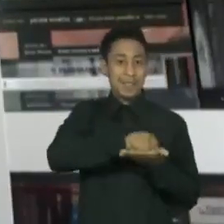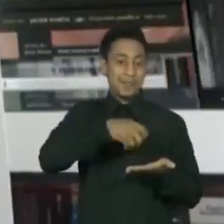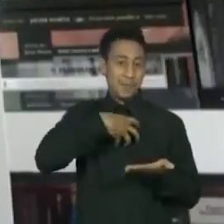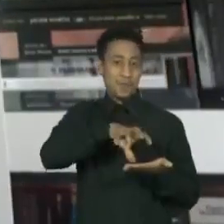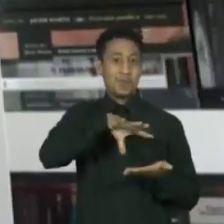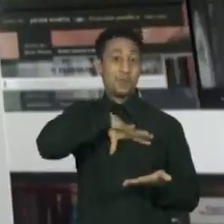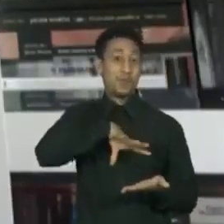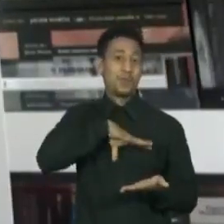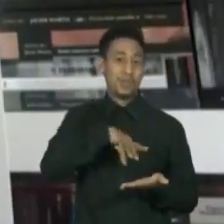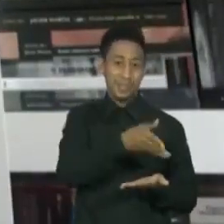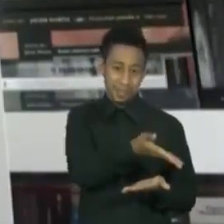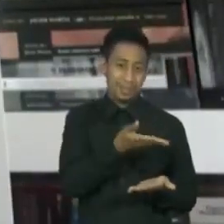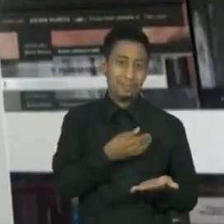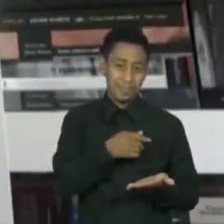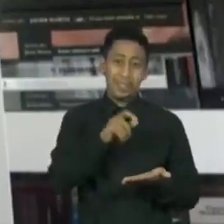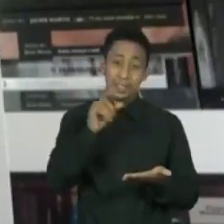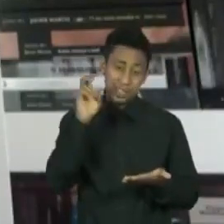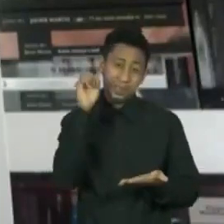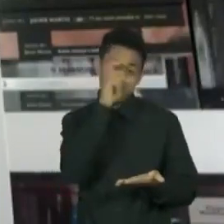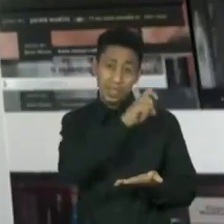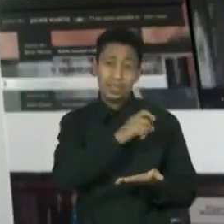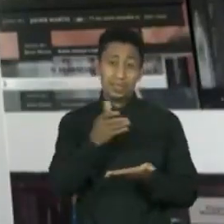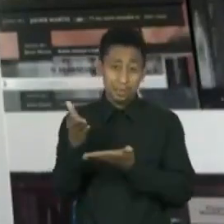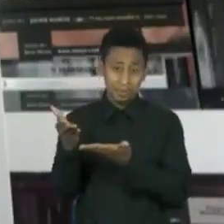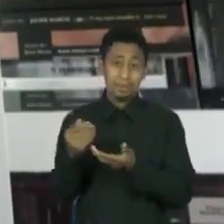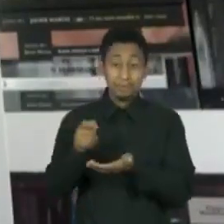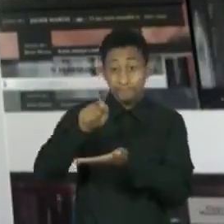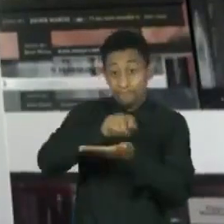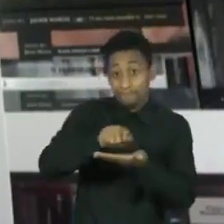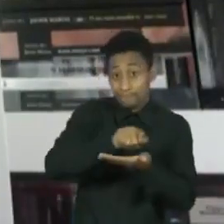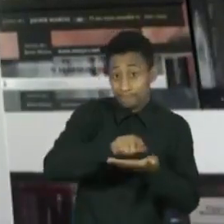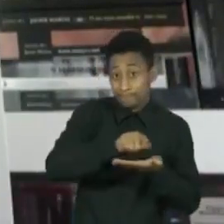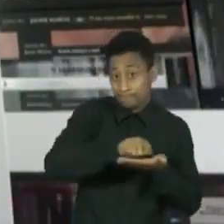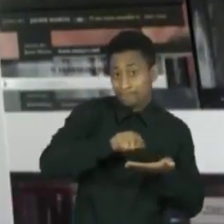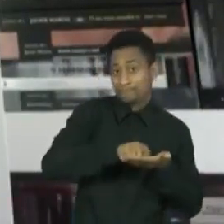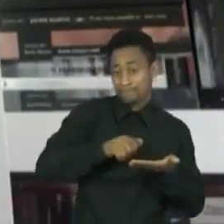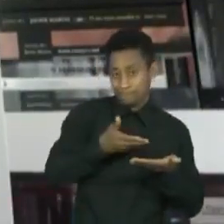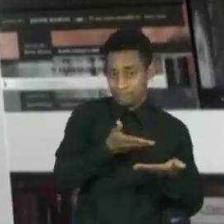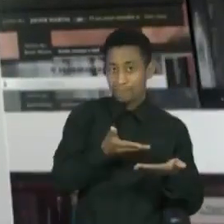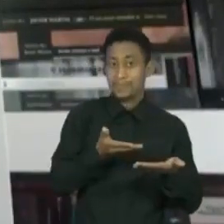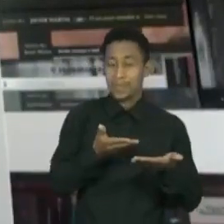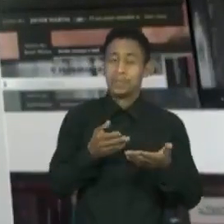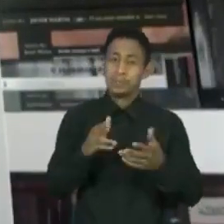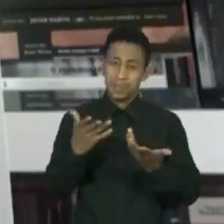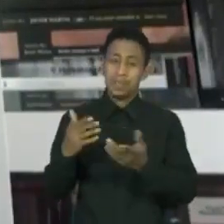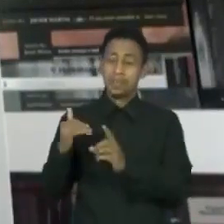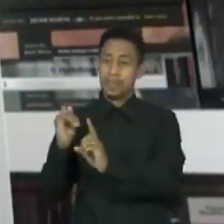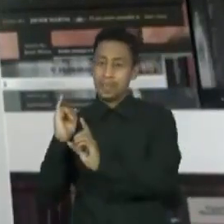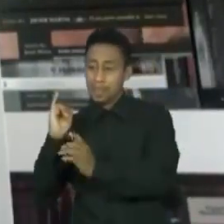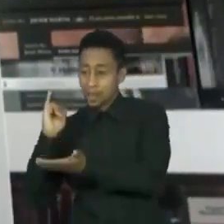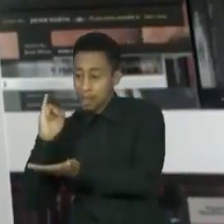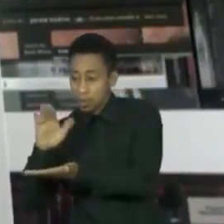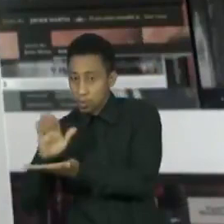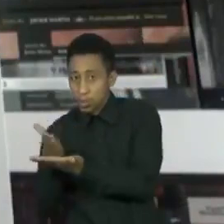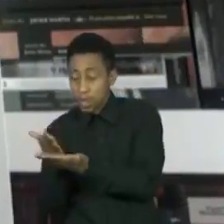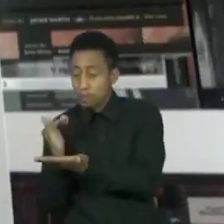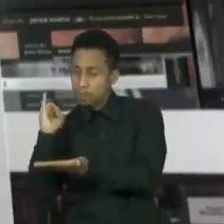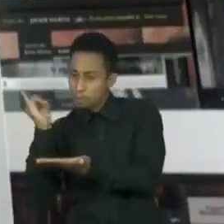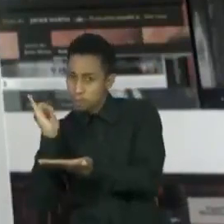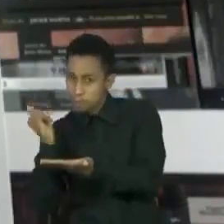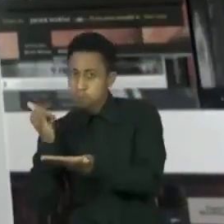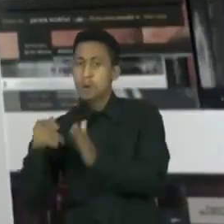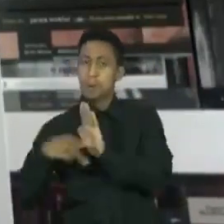nele, numa altura em que poderia ser considerado datado por ter uma narrativa que se situa numa espécie de